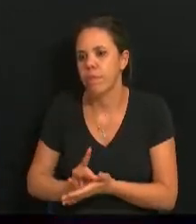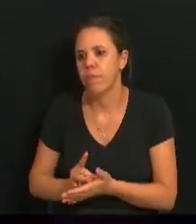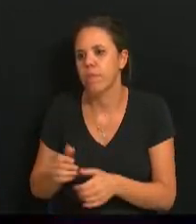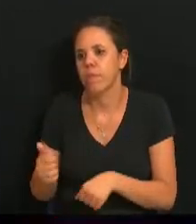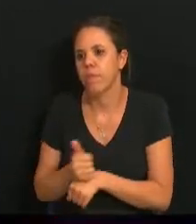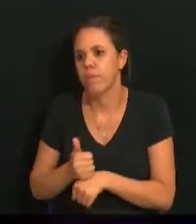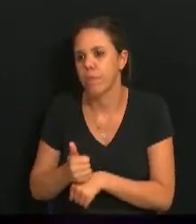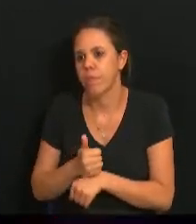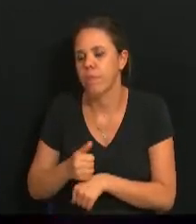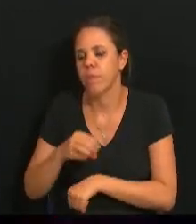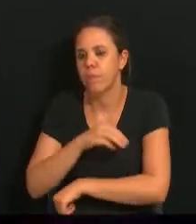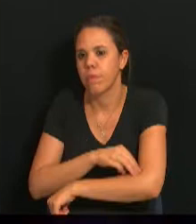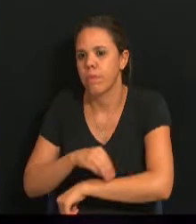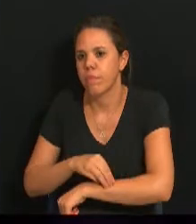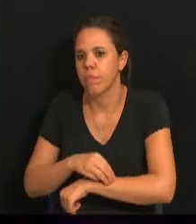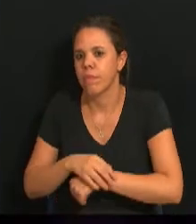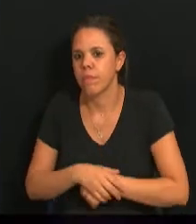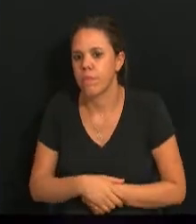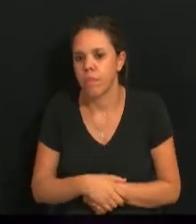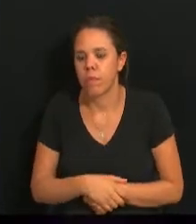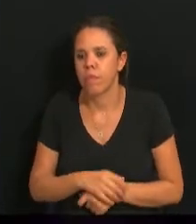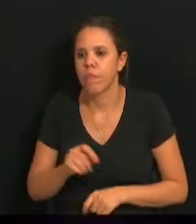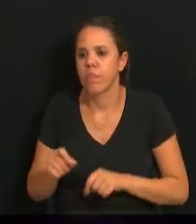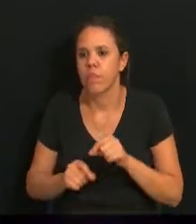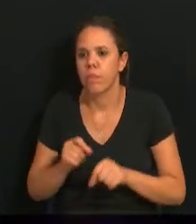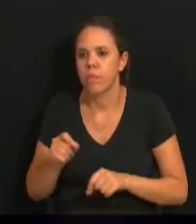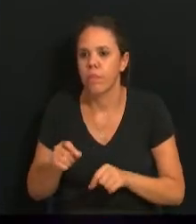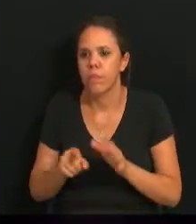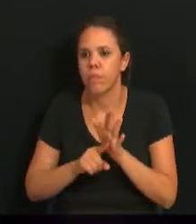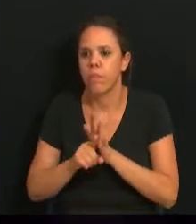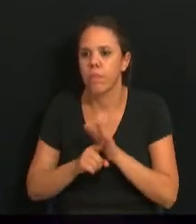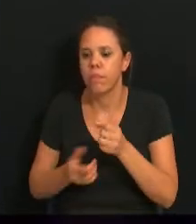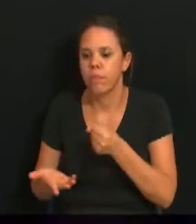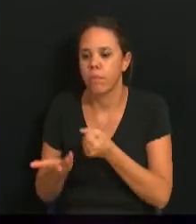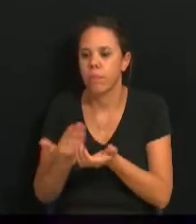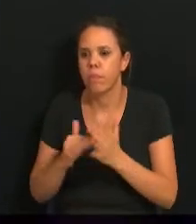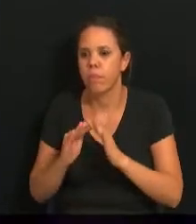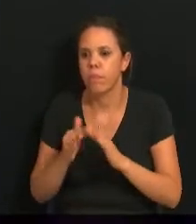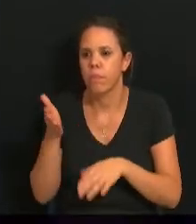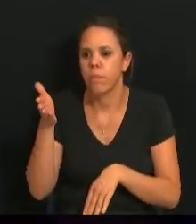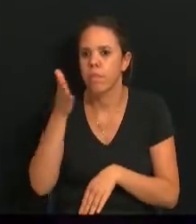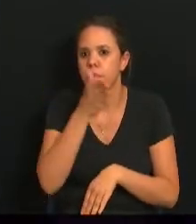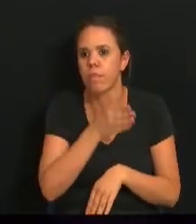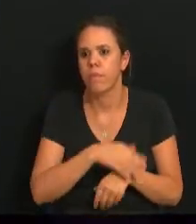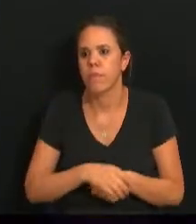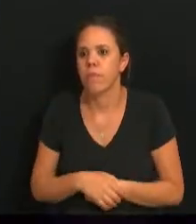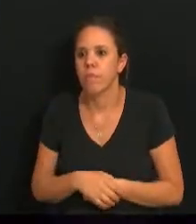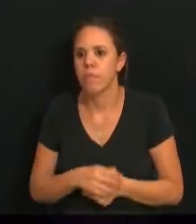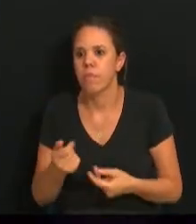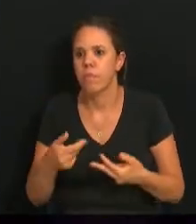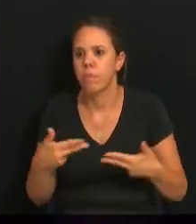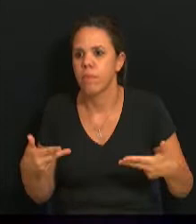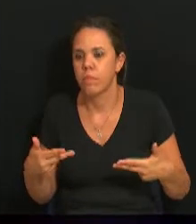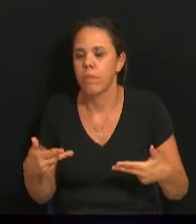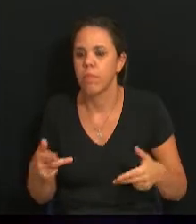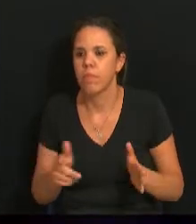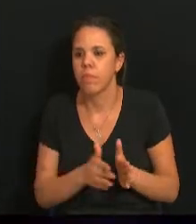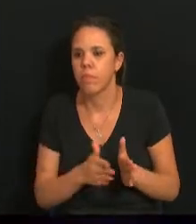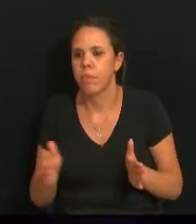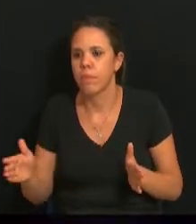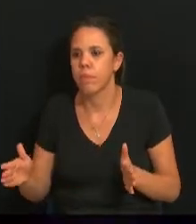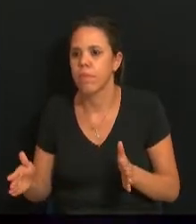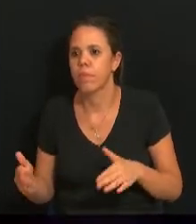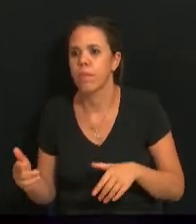do magistério, e que uma consulta às unidades escolares em relação às demandas em torno da jornada da lei do